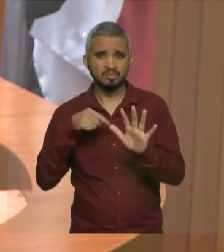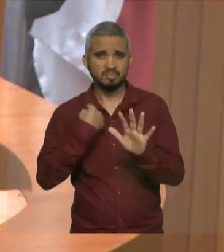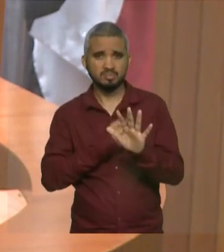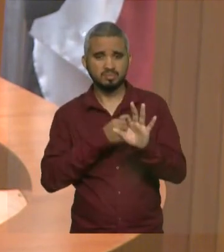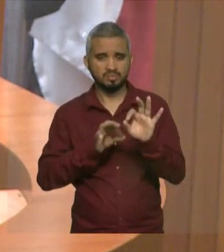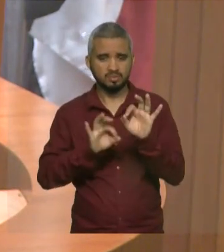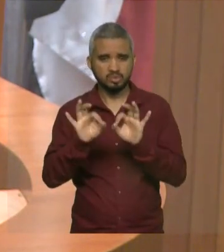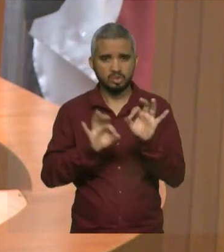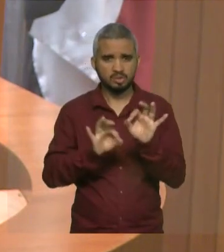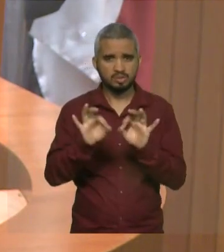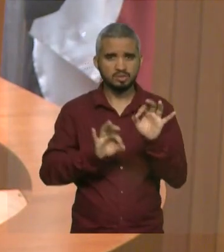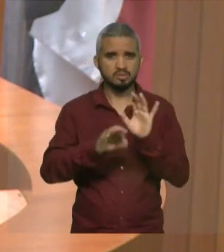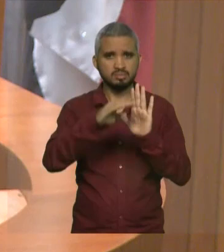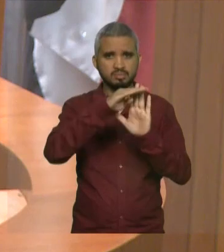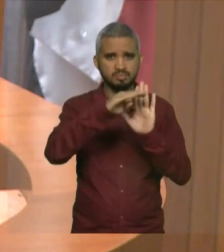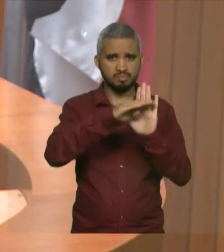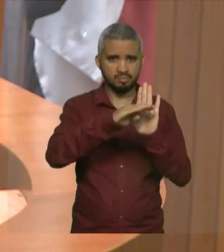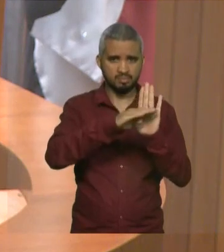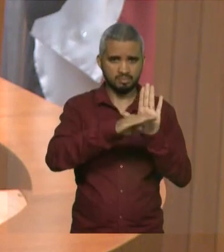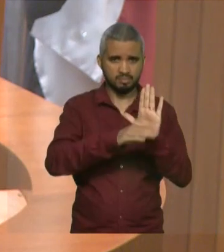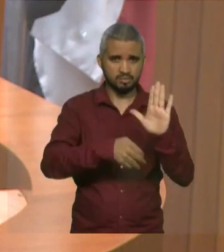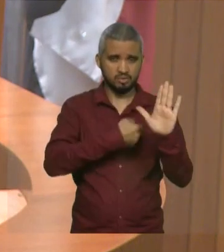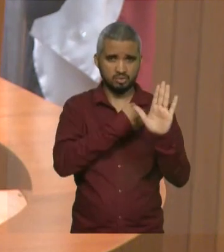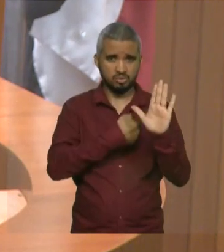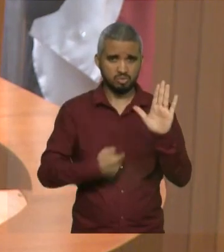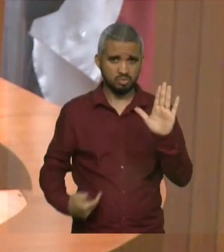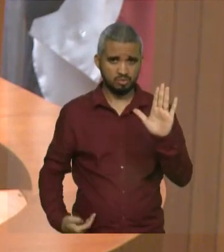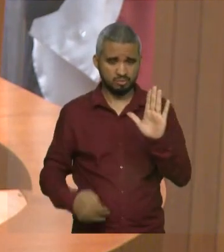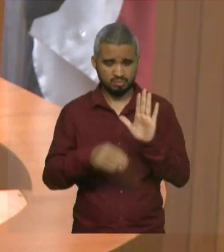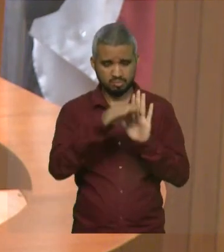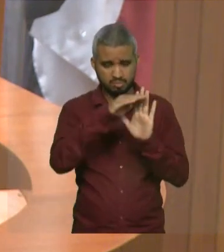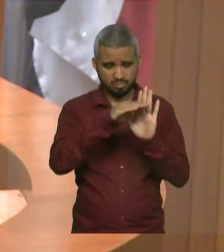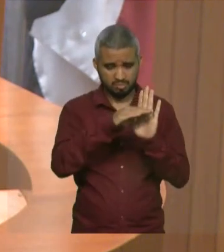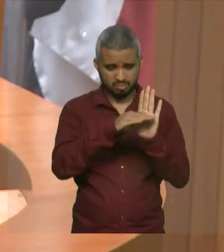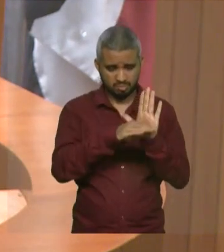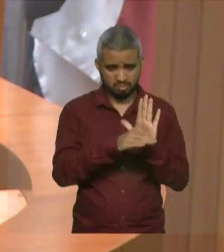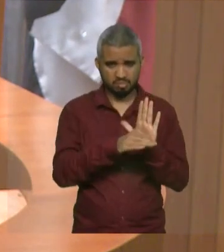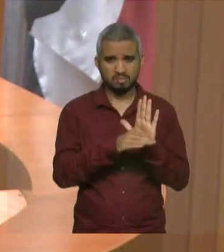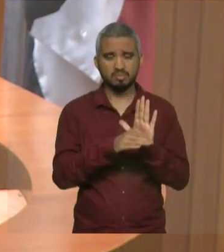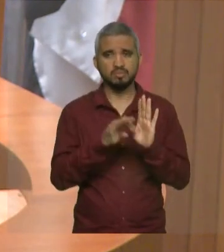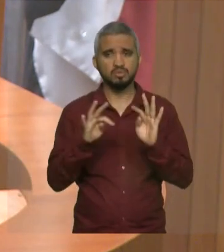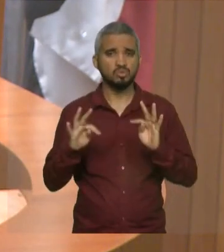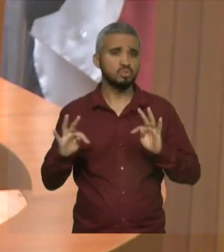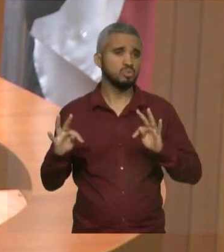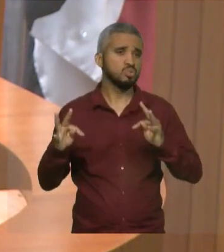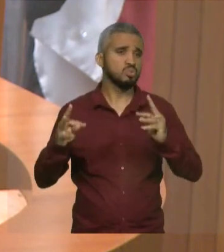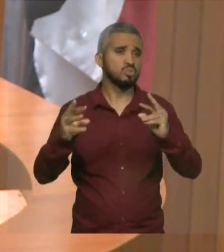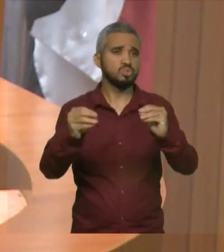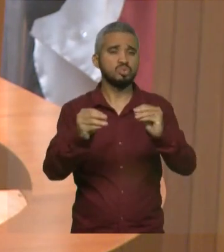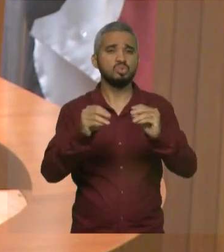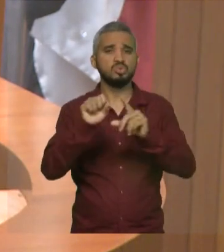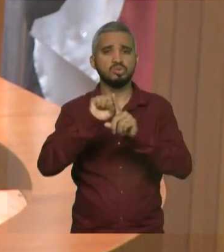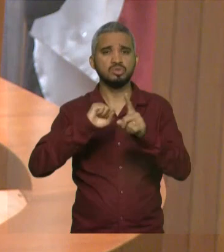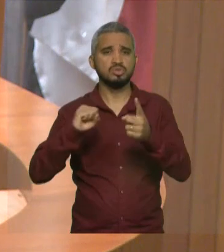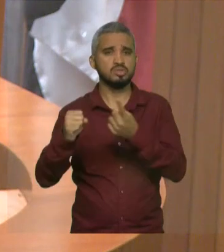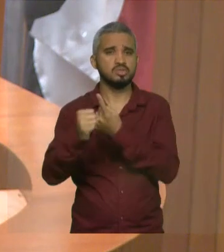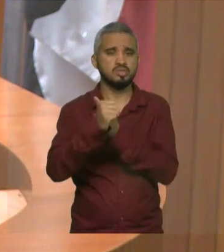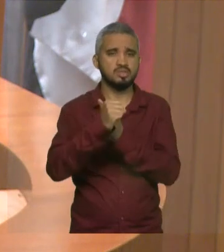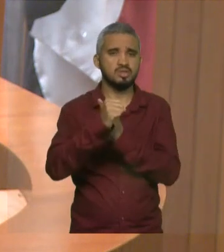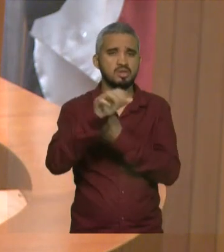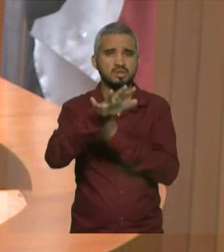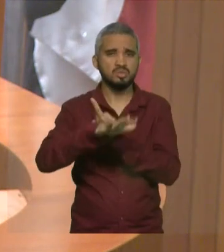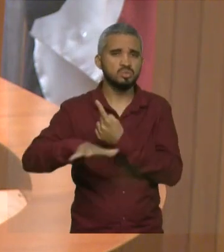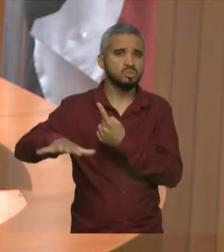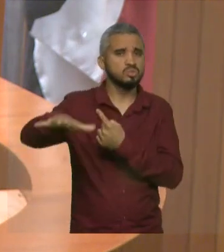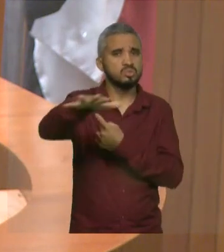compartilhado com toda a sociedade civil que se organiza a cada dia para que